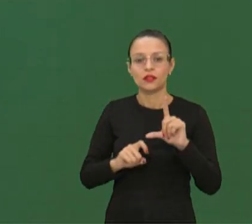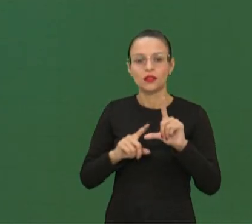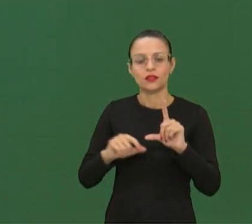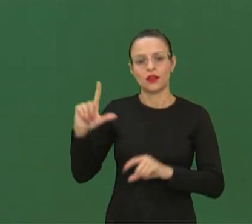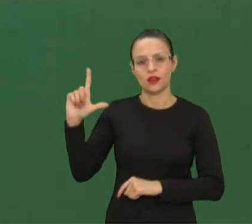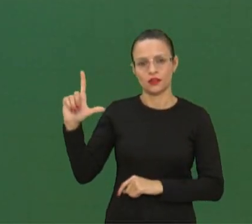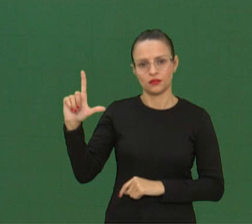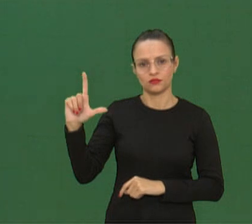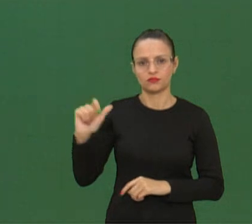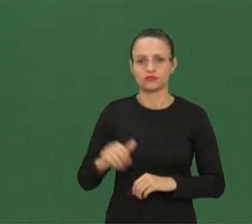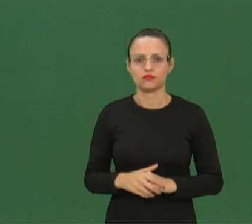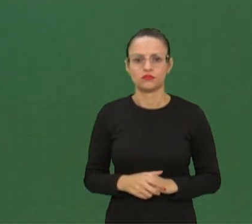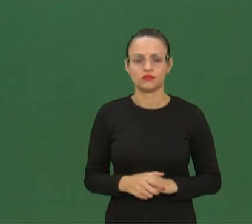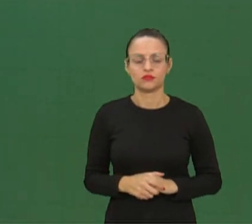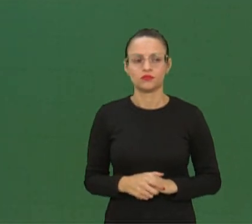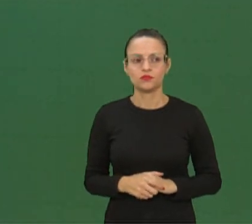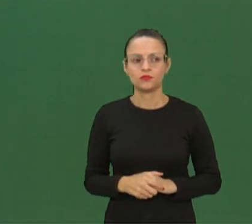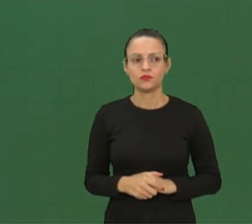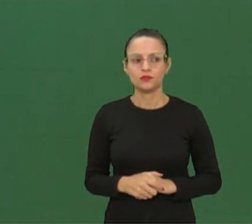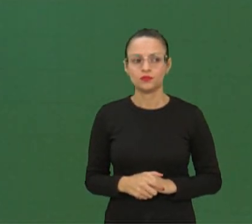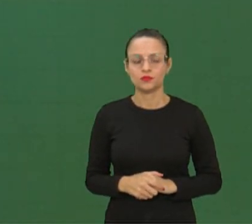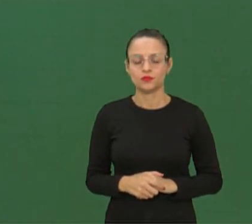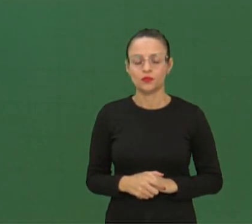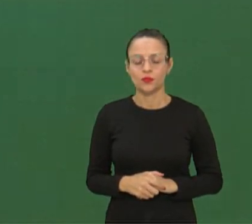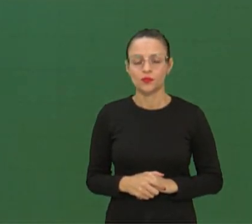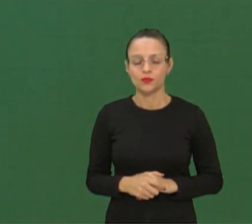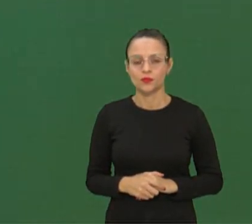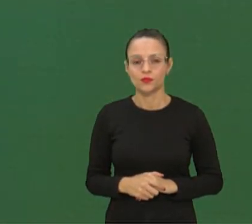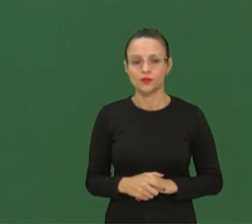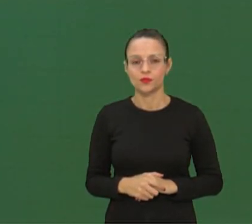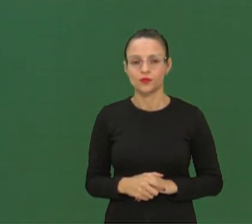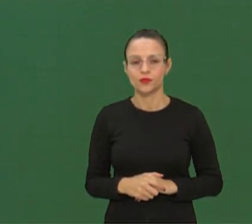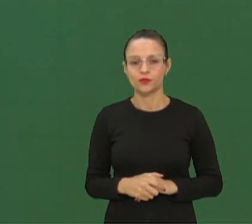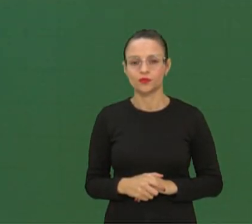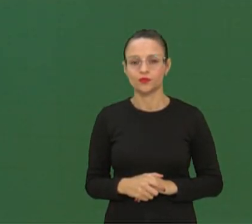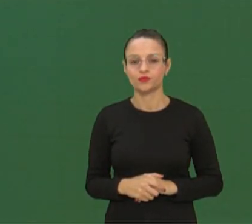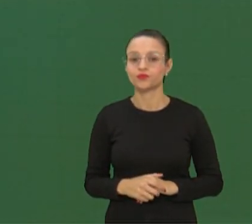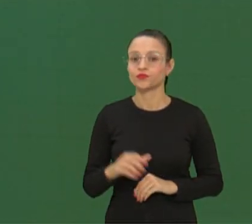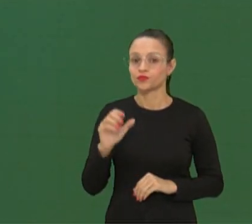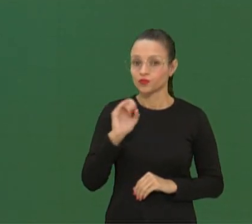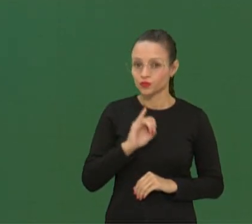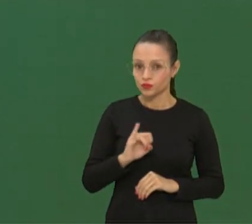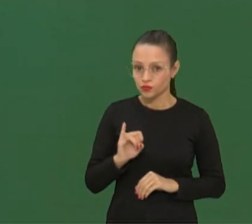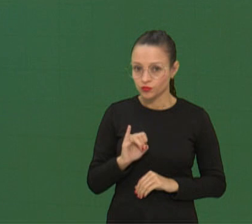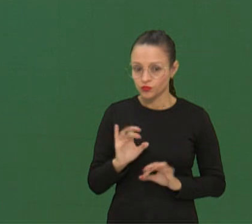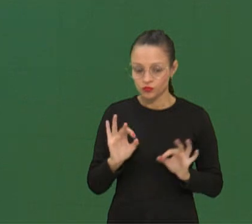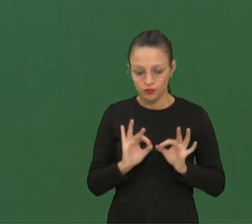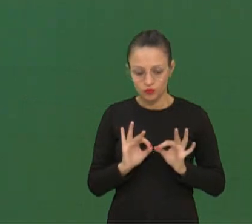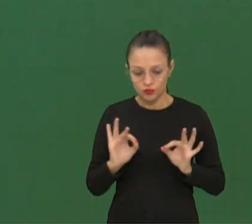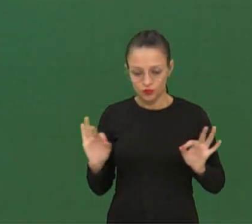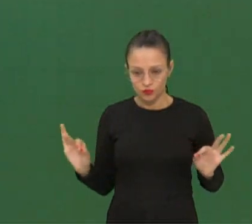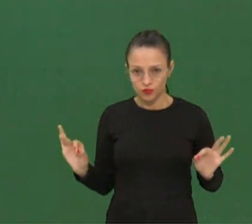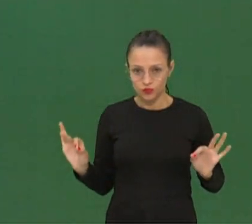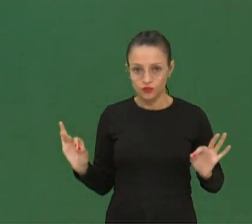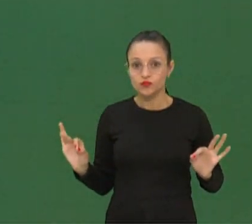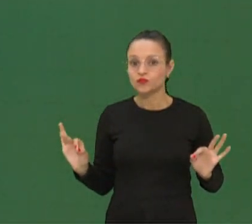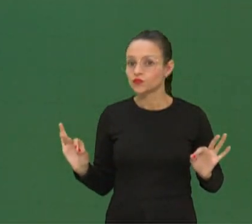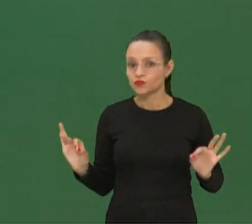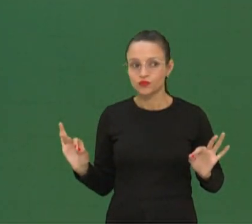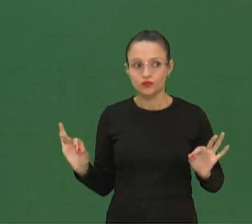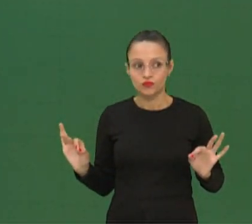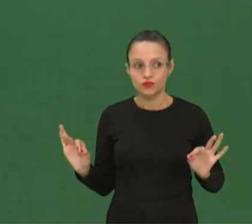largura, tá? Então, letra L. Se o comprimento é 1/3 da largura, então vai ser o